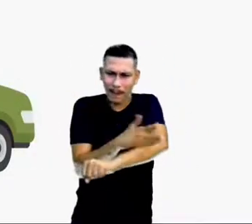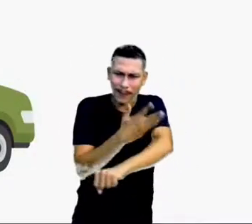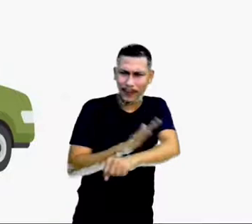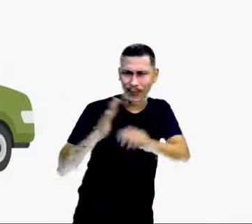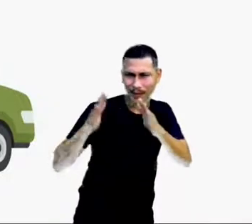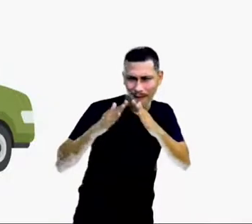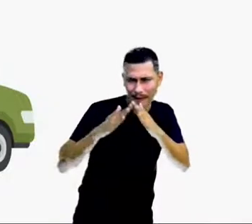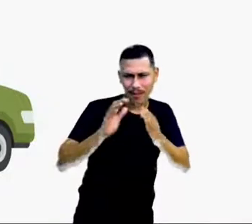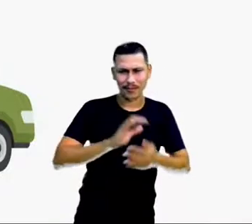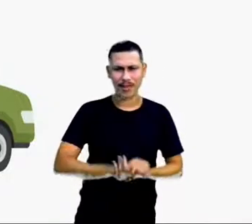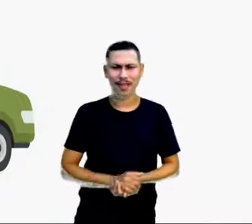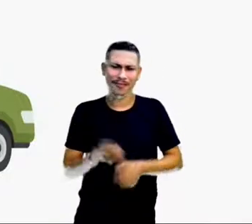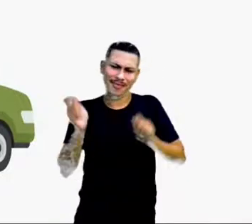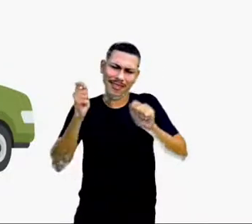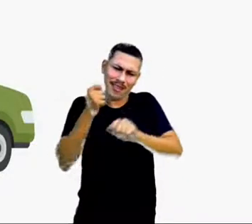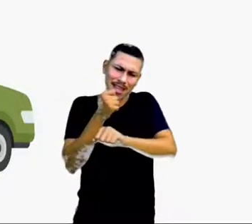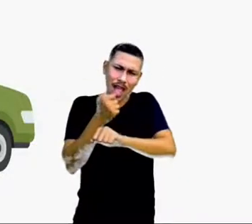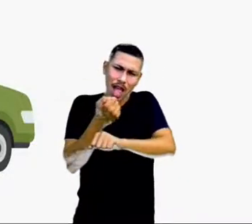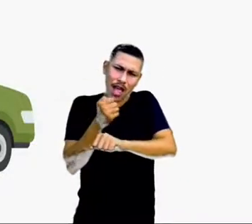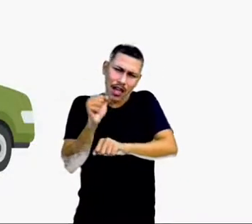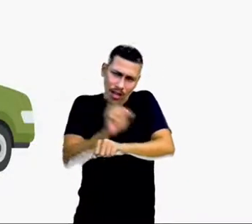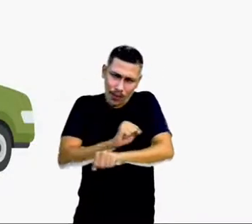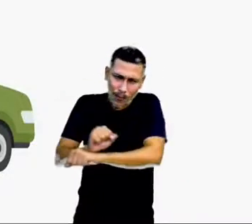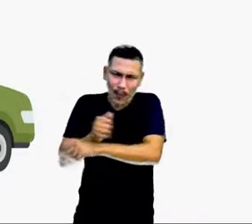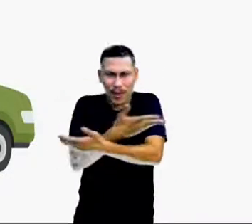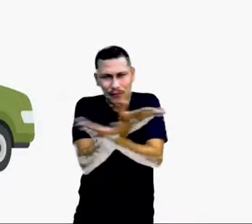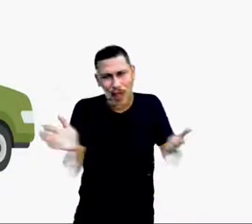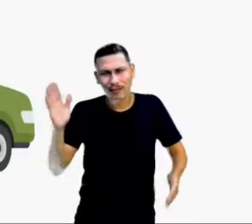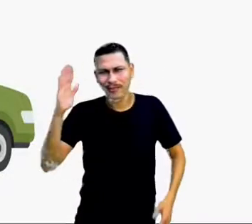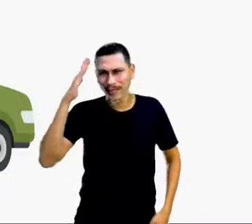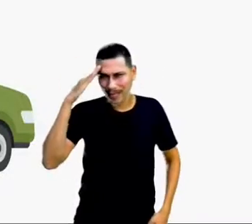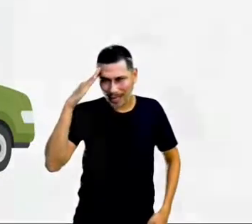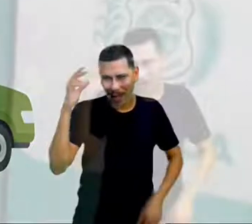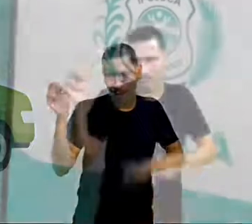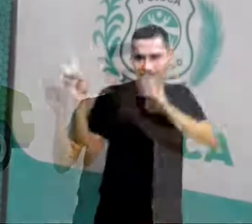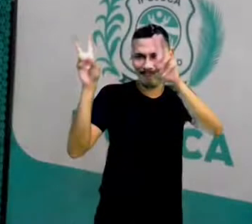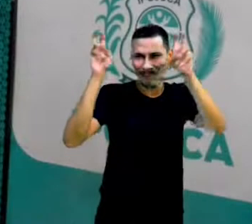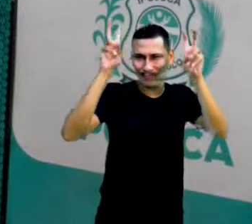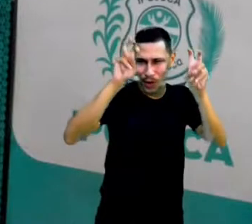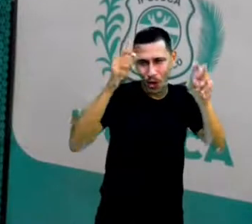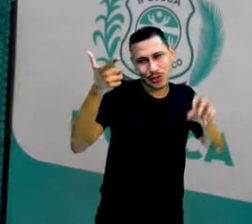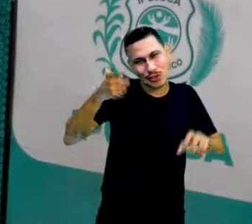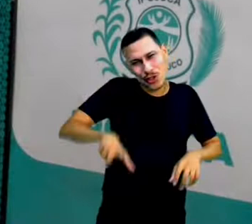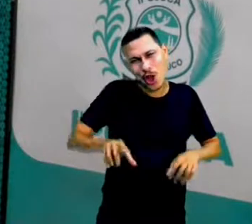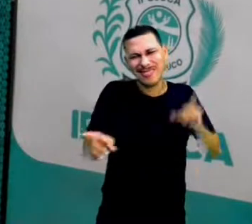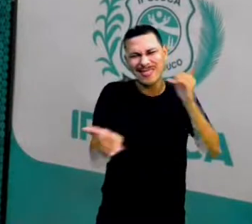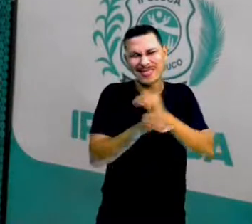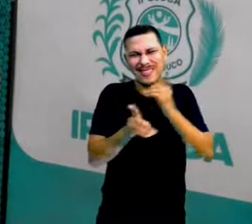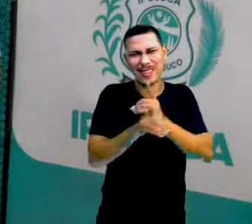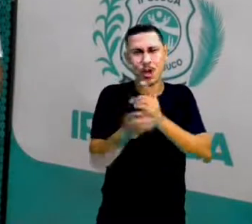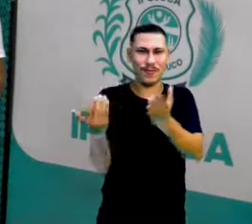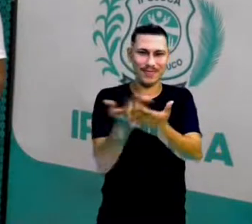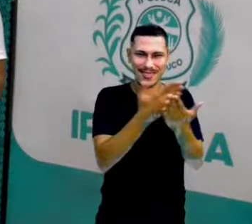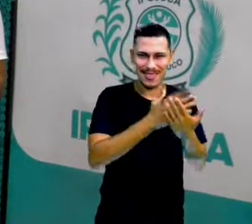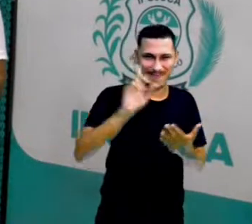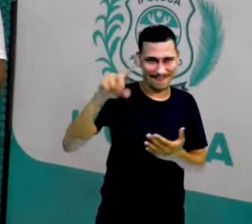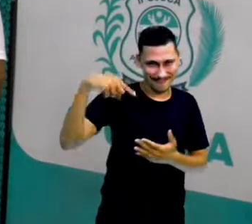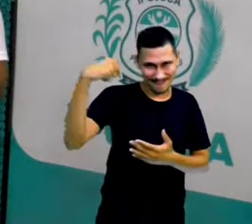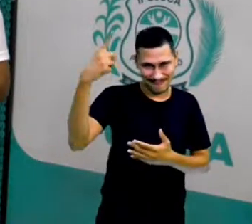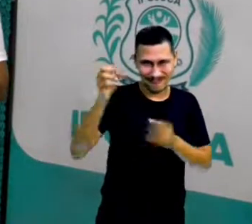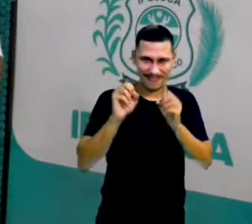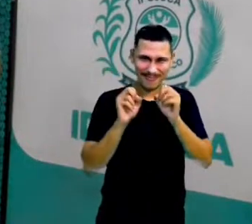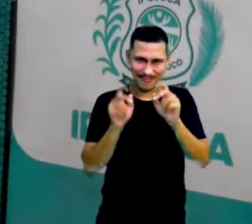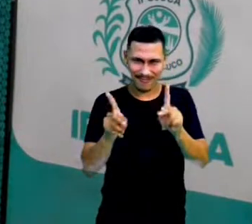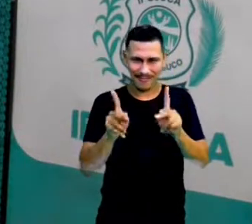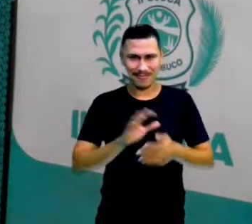E espero que tenha entendido um pouco este assunto. Novamente, nos veremos nas próximas